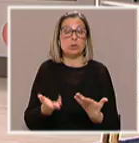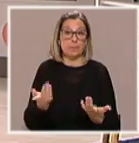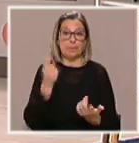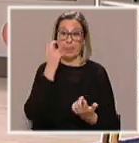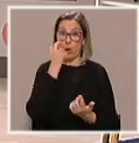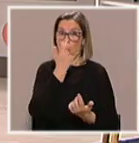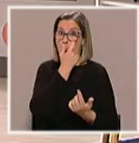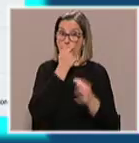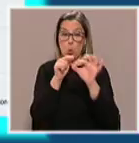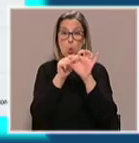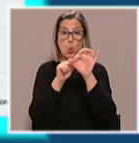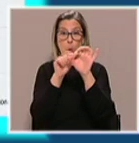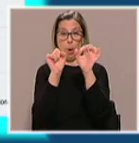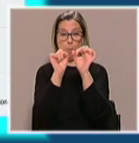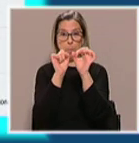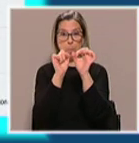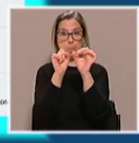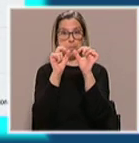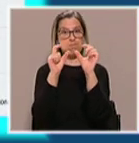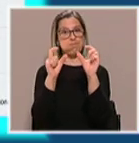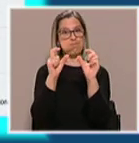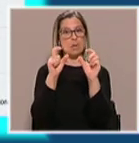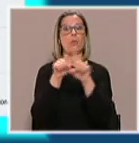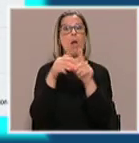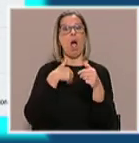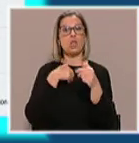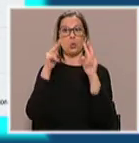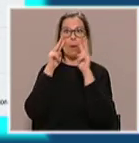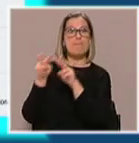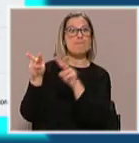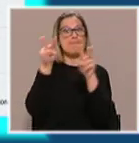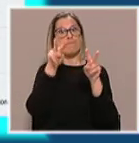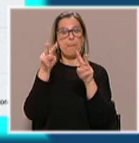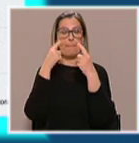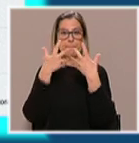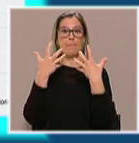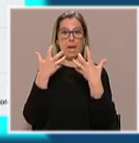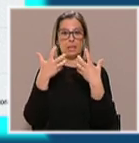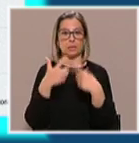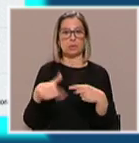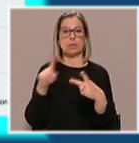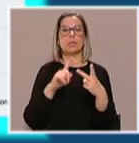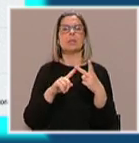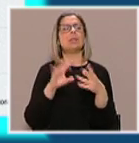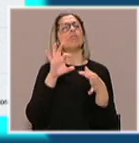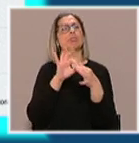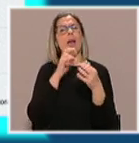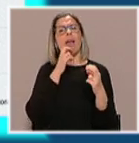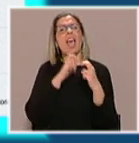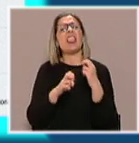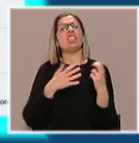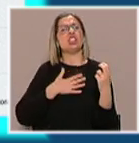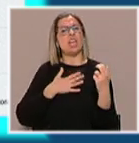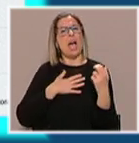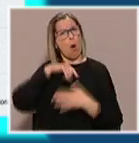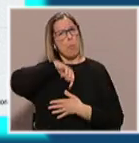da pupila para aumentar o nosso ângulo de visão. Relativamente à energia, se nós necessitamos de